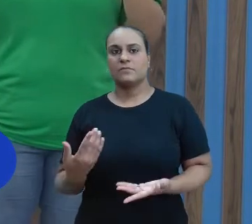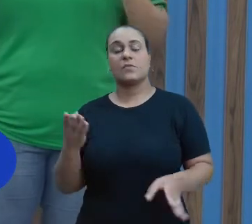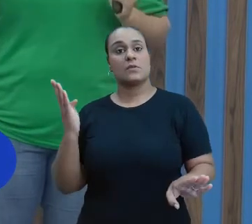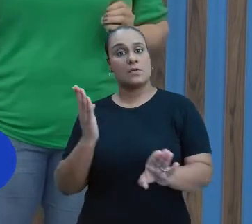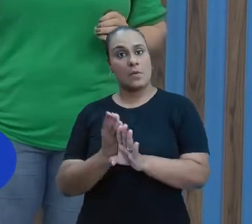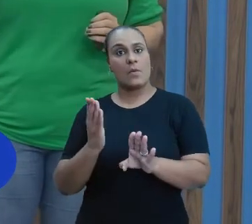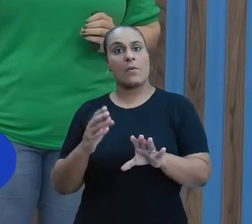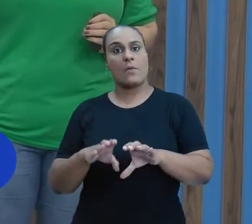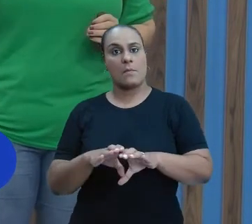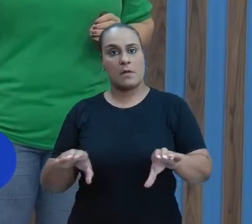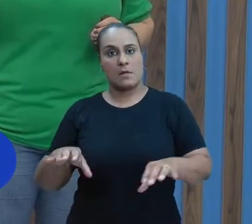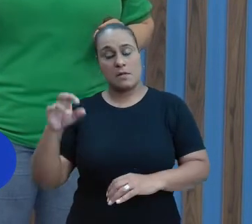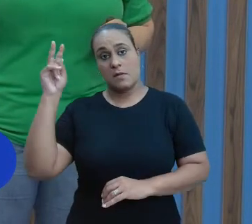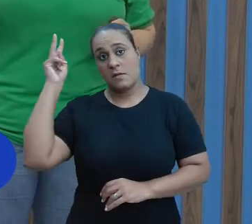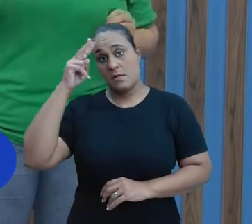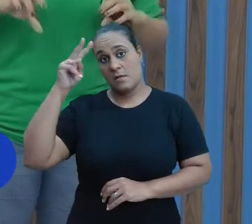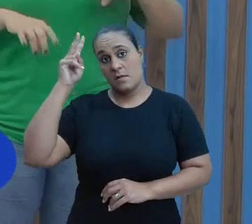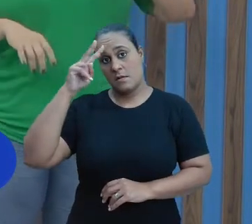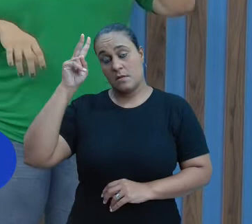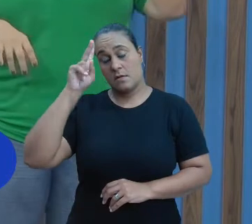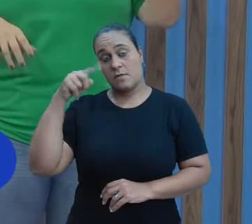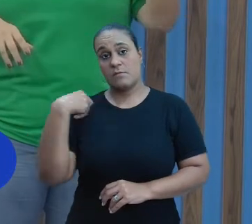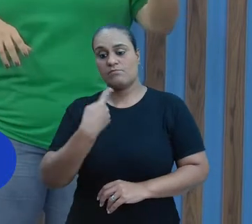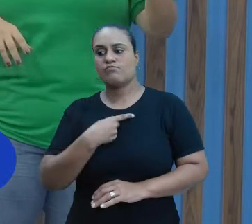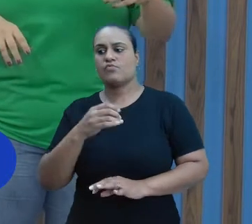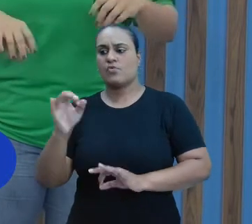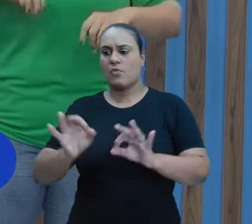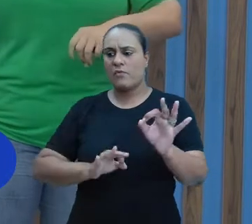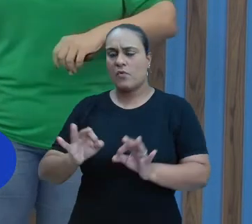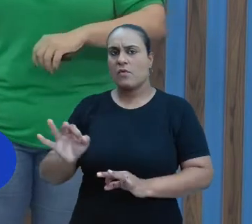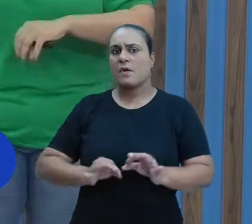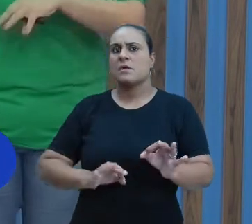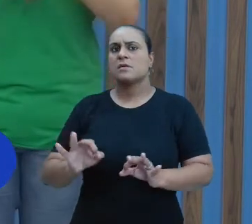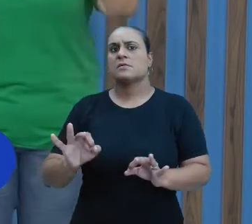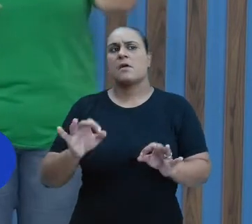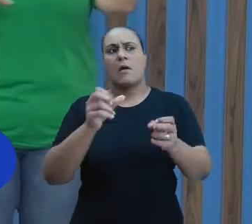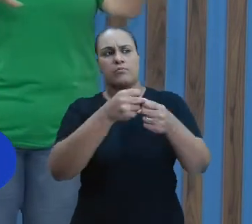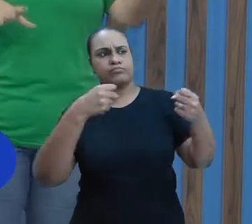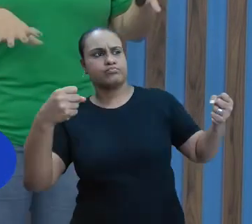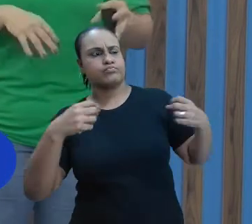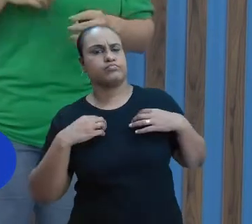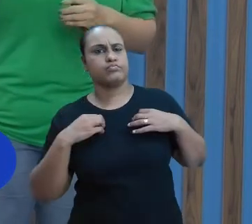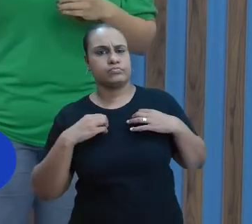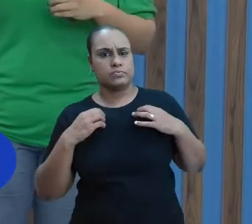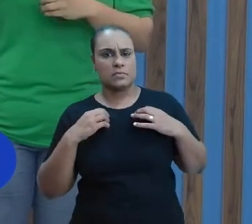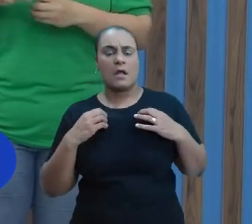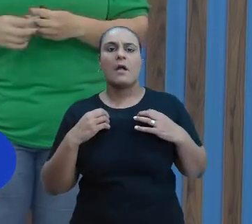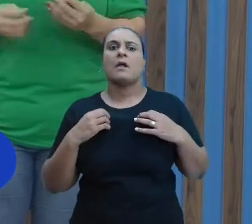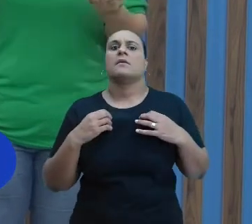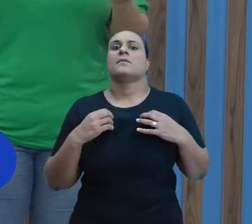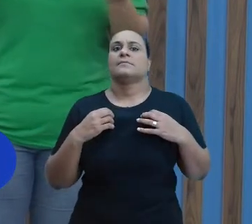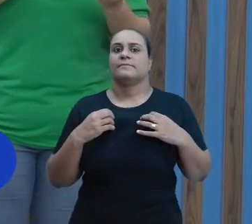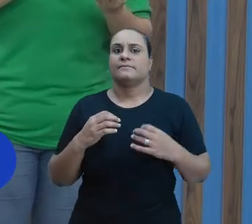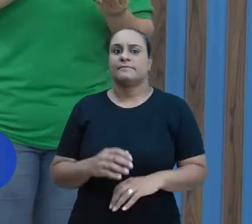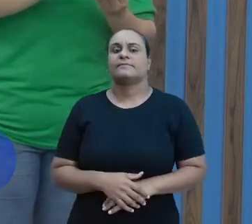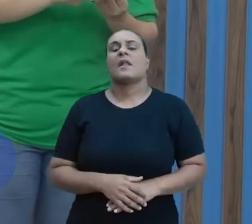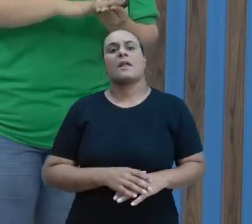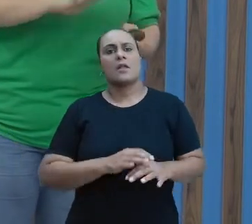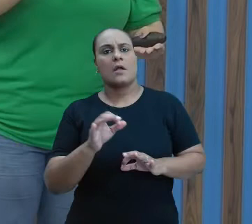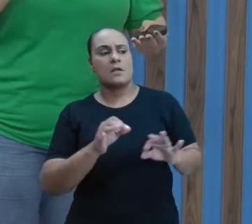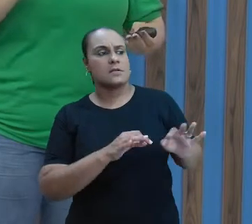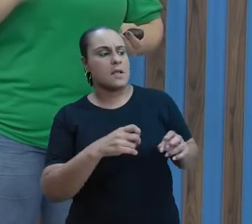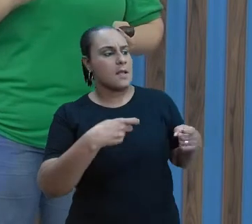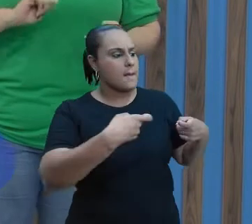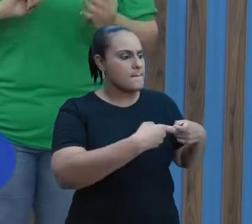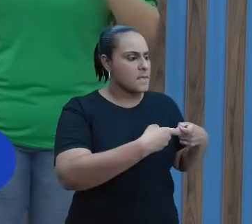padrão, lembra que eu falei para vocês que quando a gente vai organizar algum armário, guarda-roupa, a gente vai, né, bota